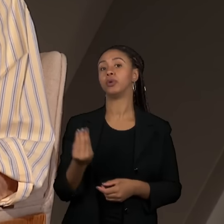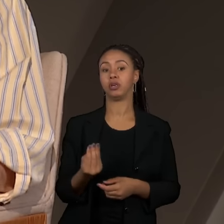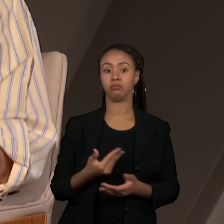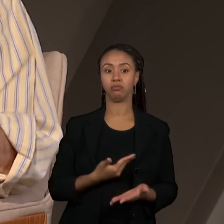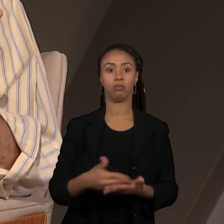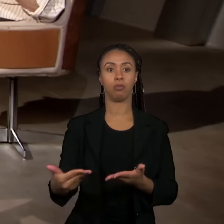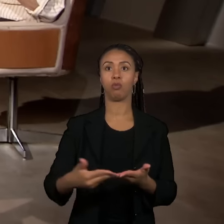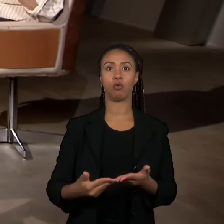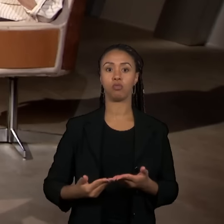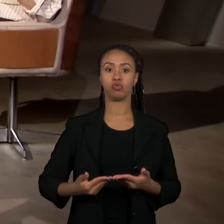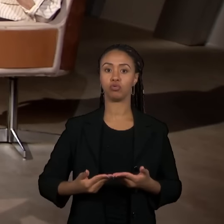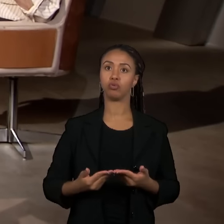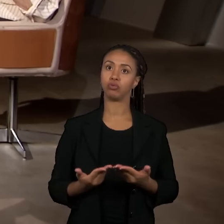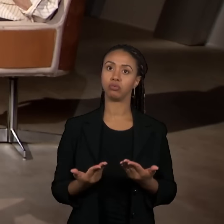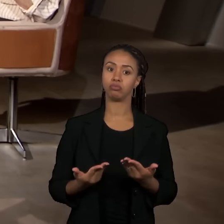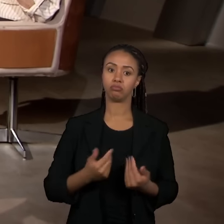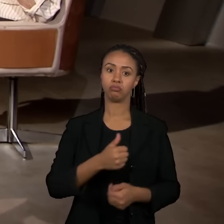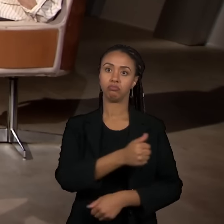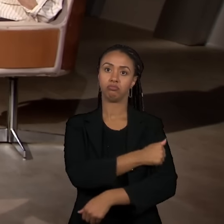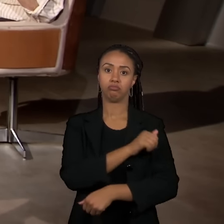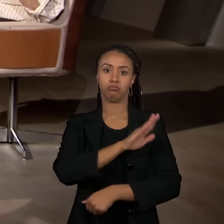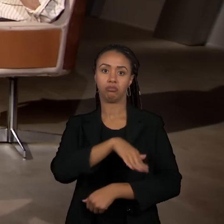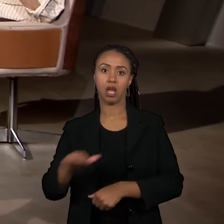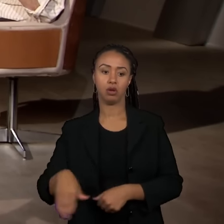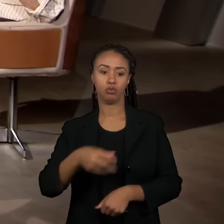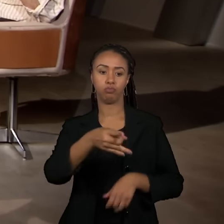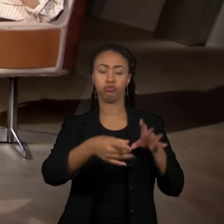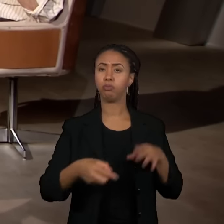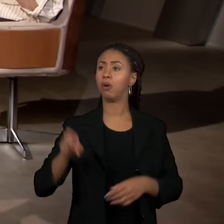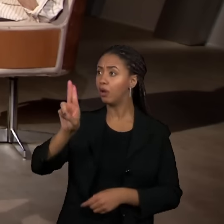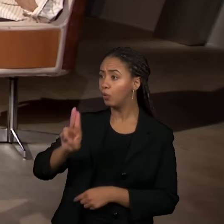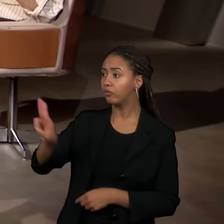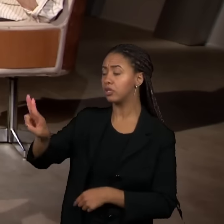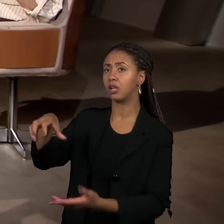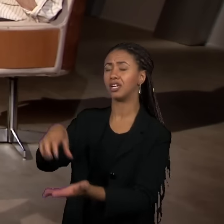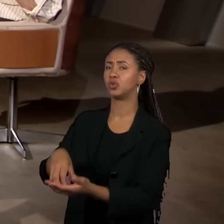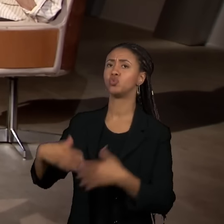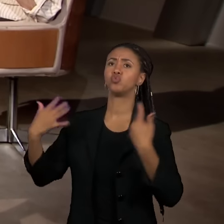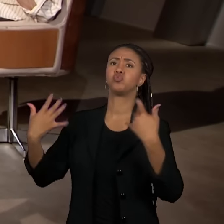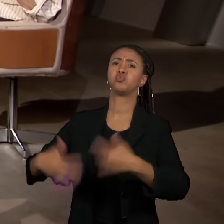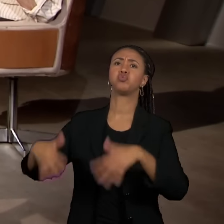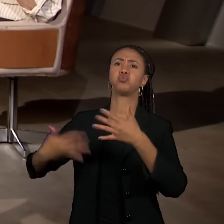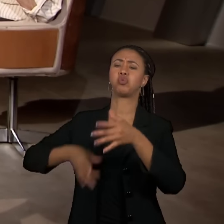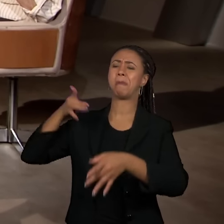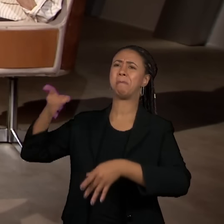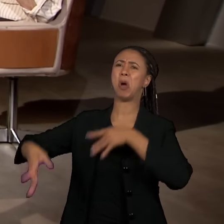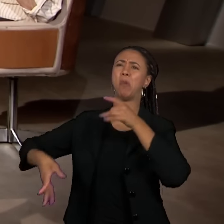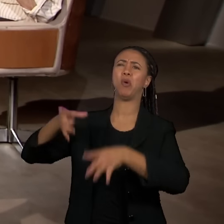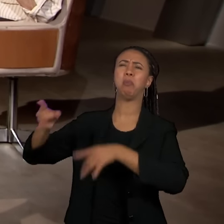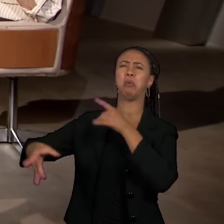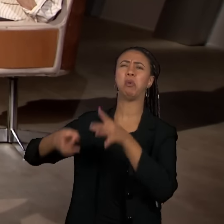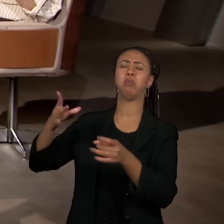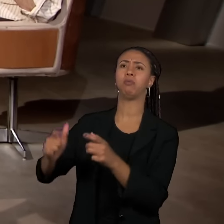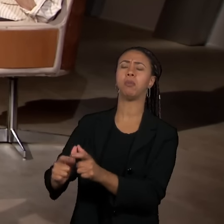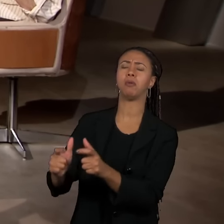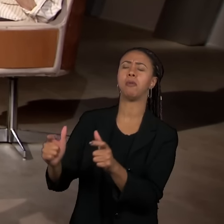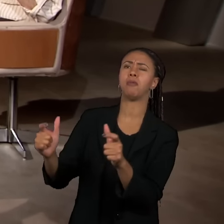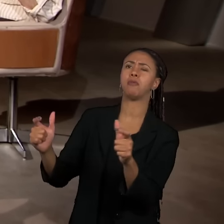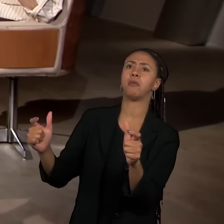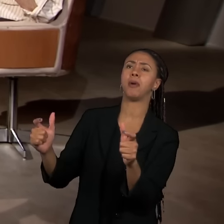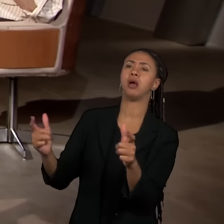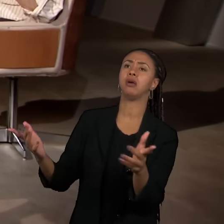e a gente tá vendo isso na universidade né evasão da universidade é muito grande se você